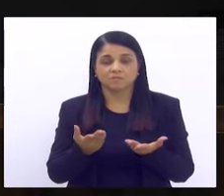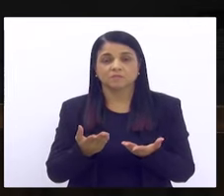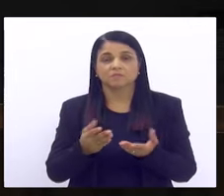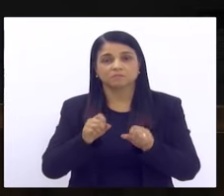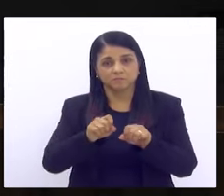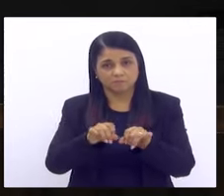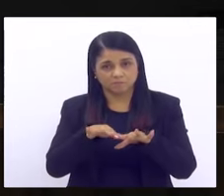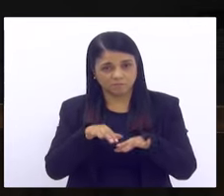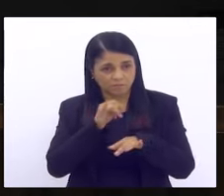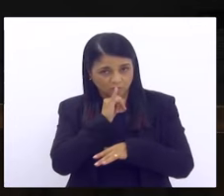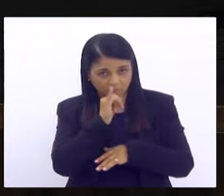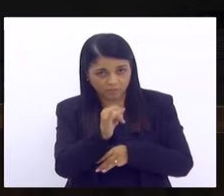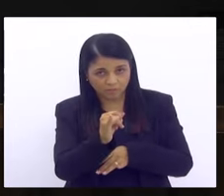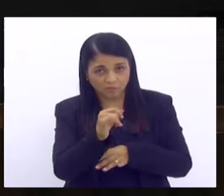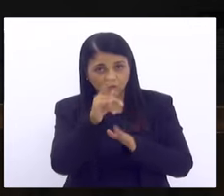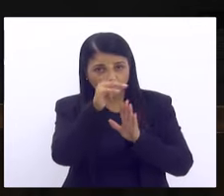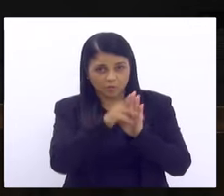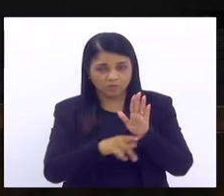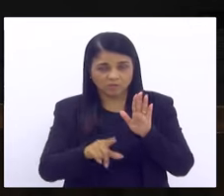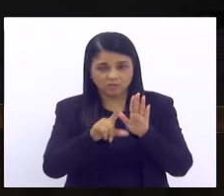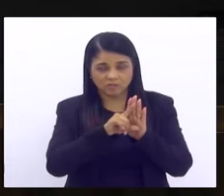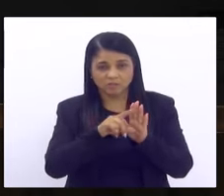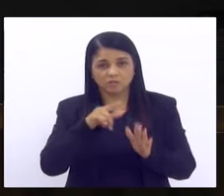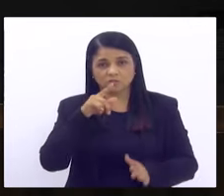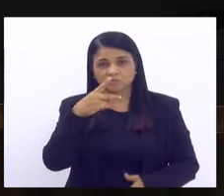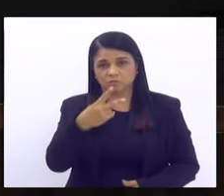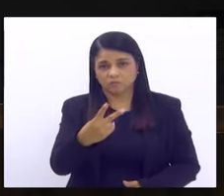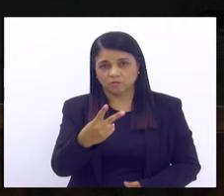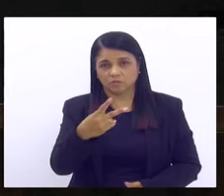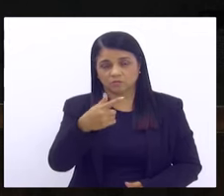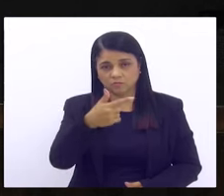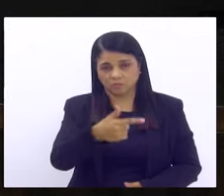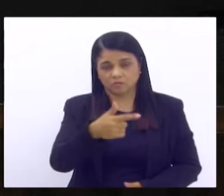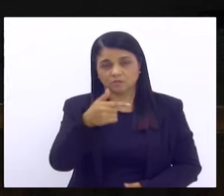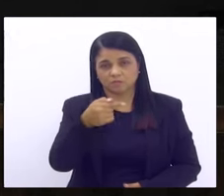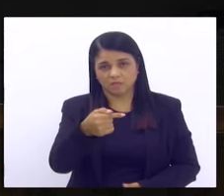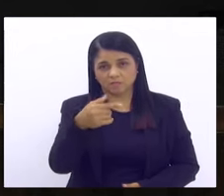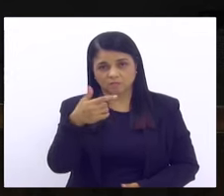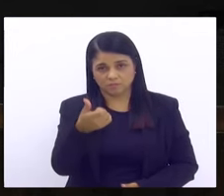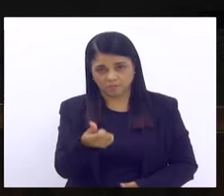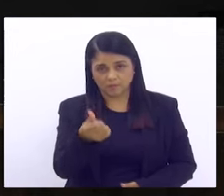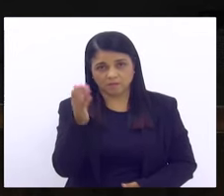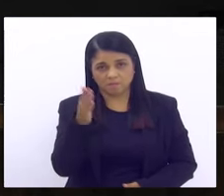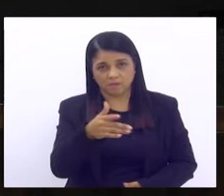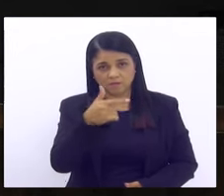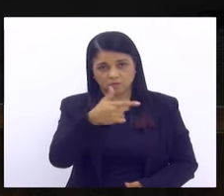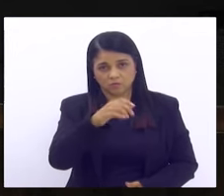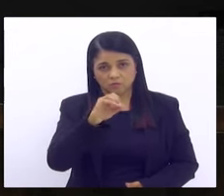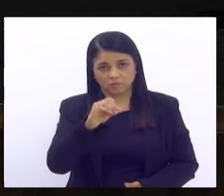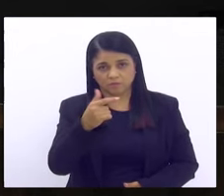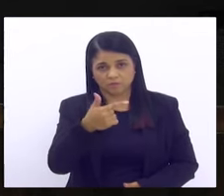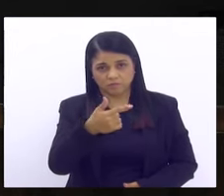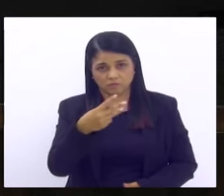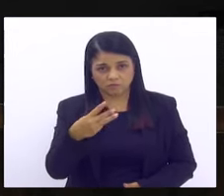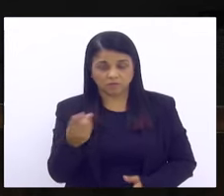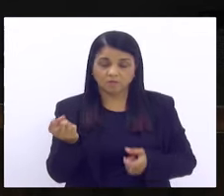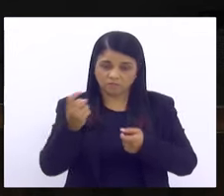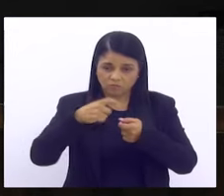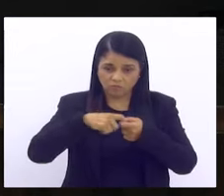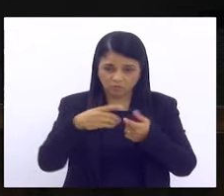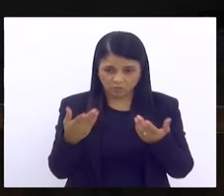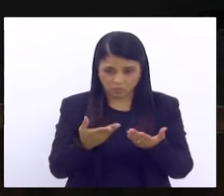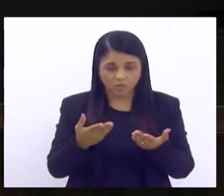parlamento, o projeto de lei 276 de 23, nós retomamos ele agora, porque houve